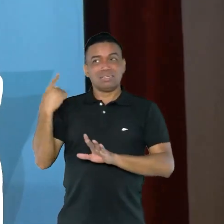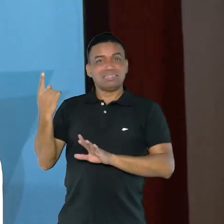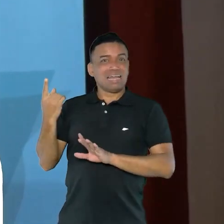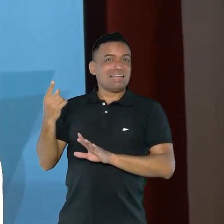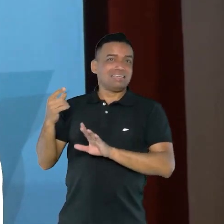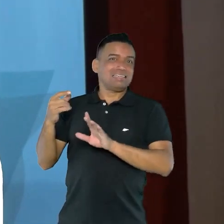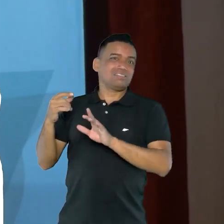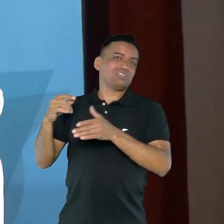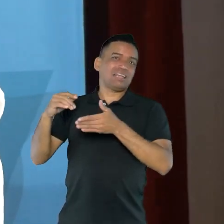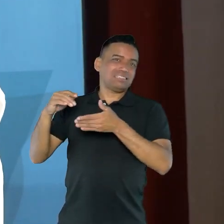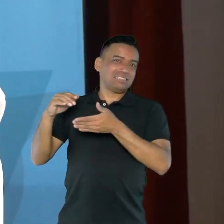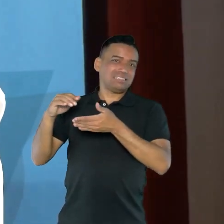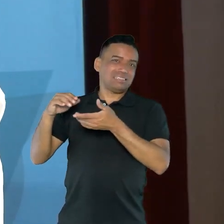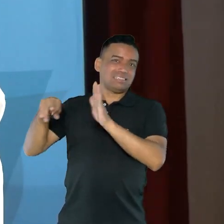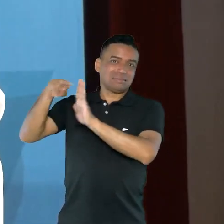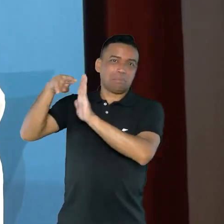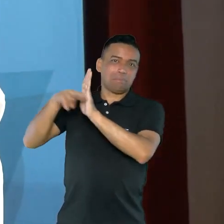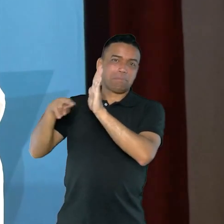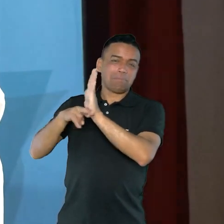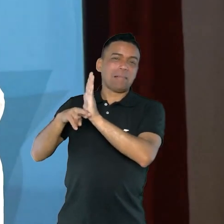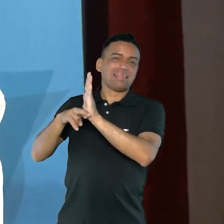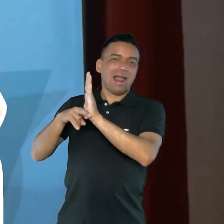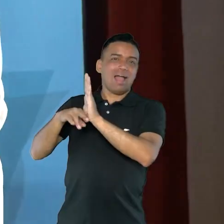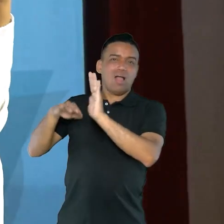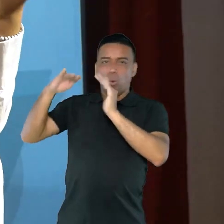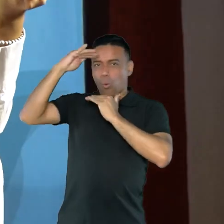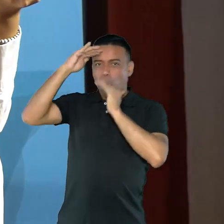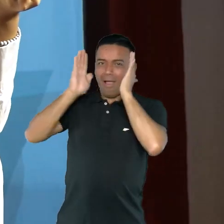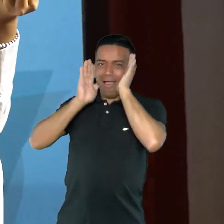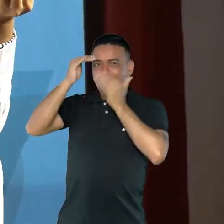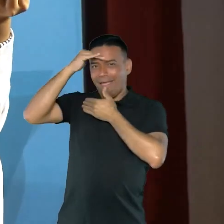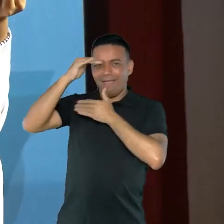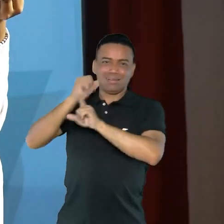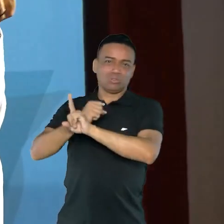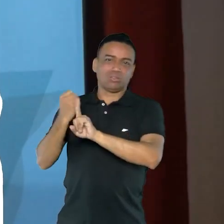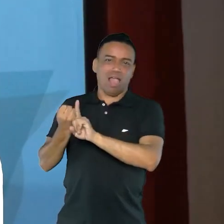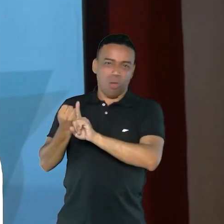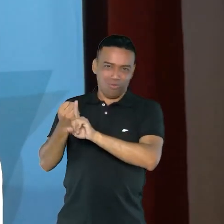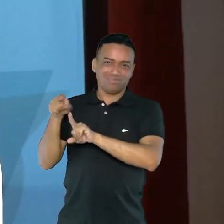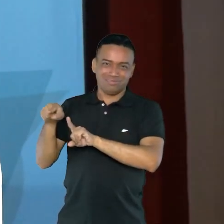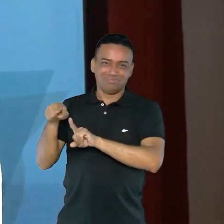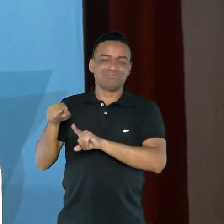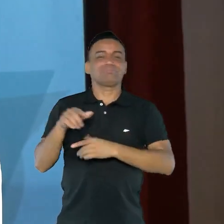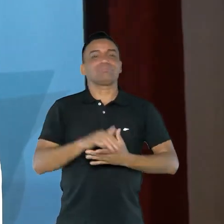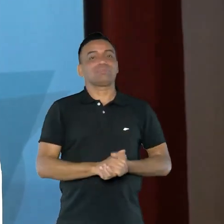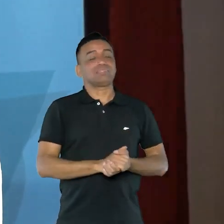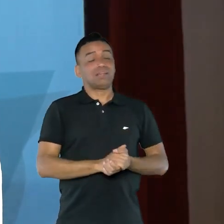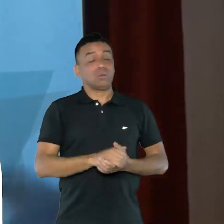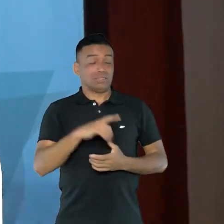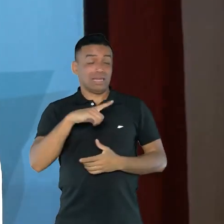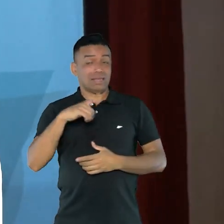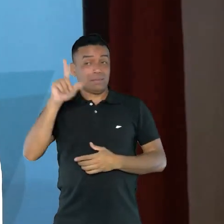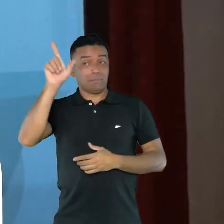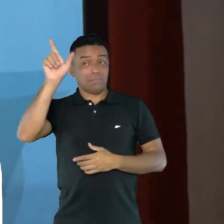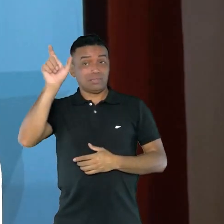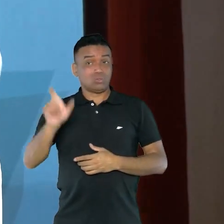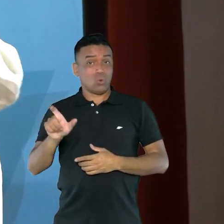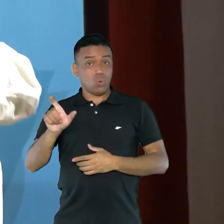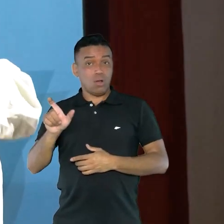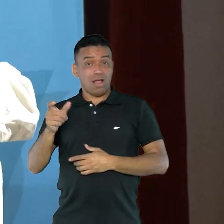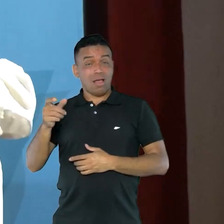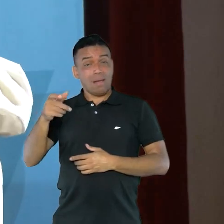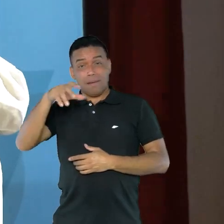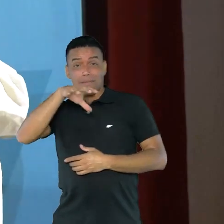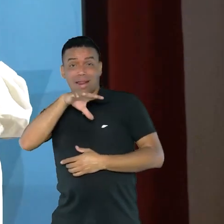hegemônico, né? Então, essa ideia de que existe alguém para amar e existe outra pessoa para transar